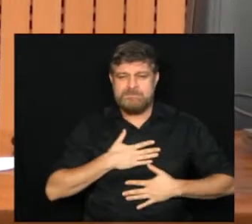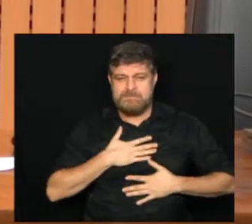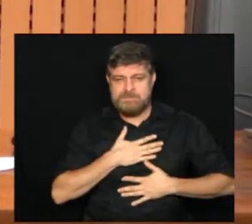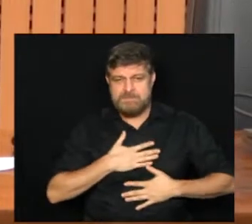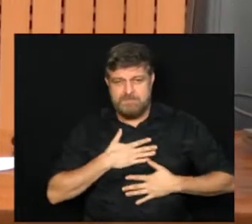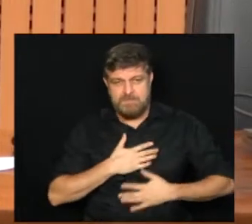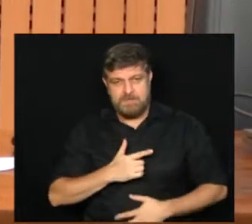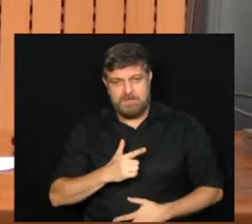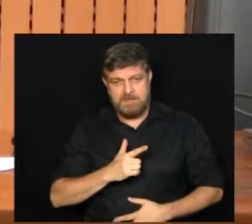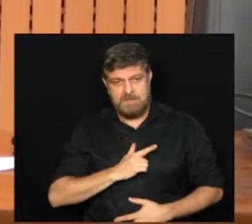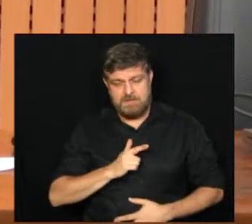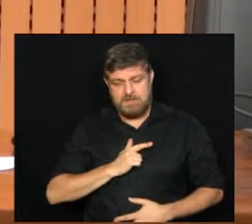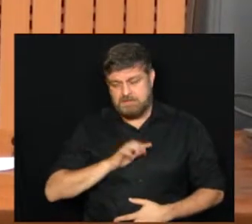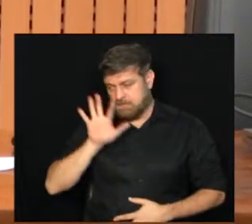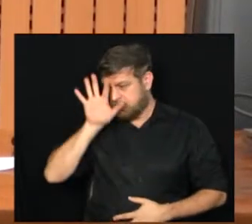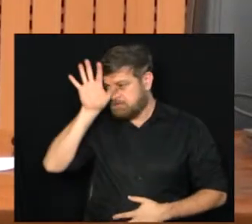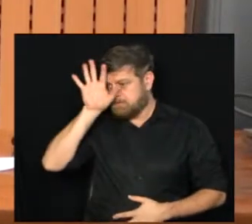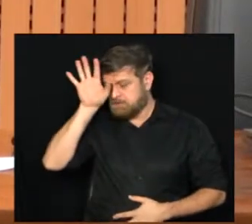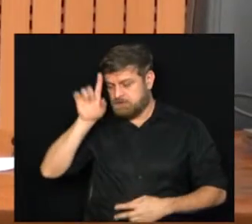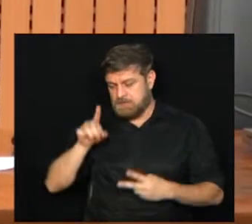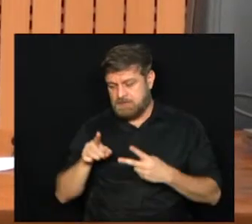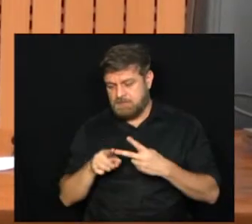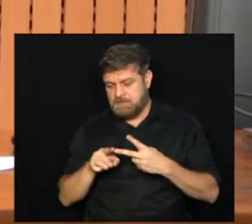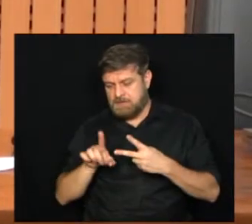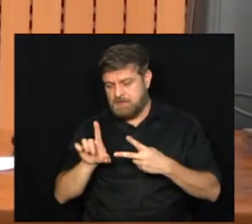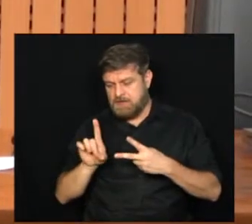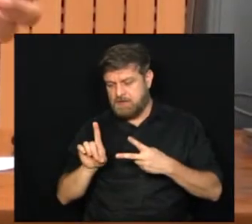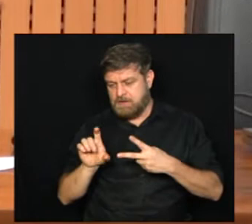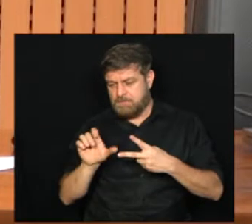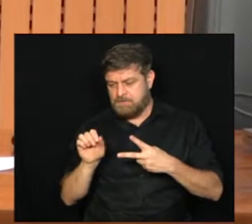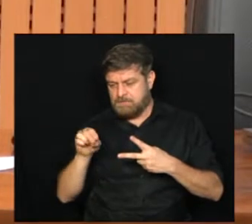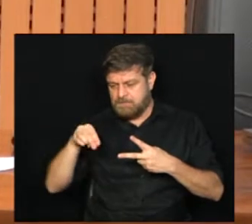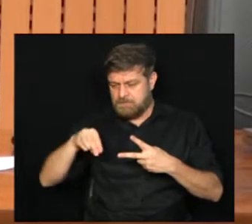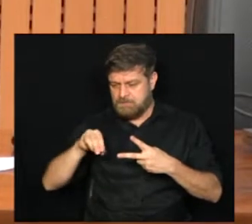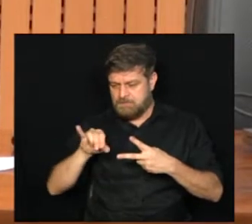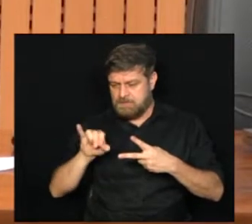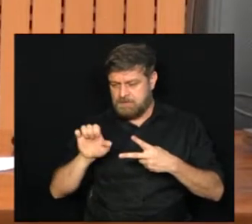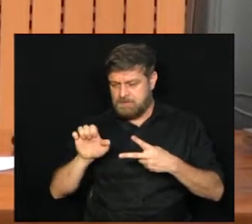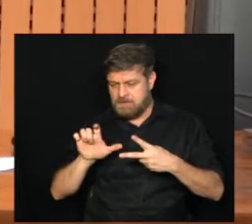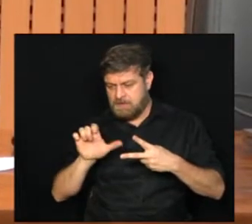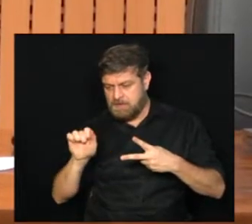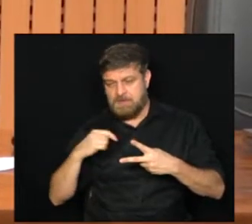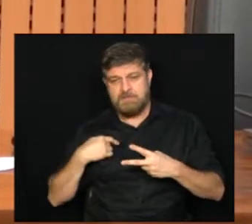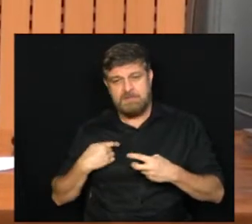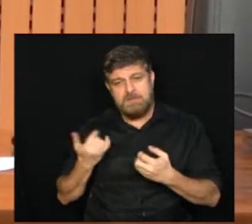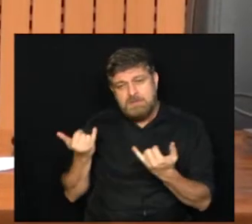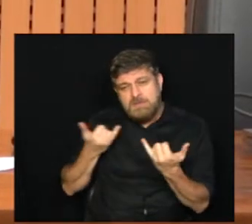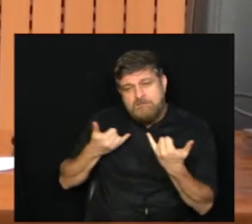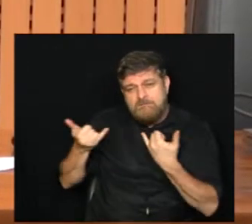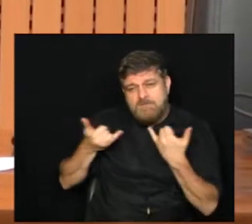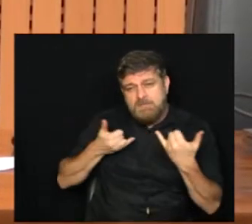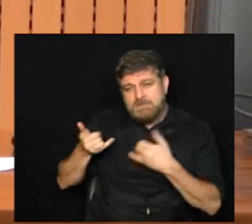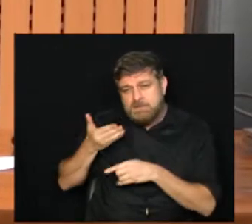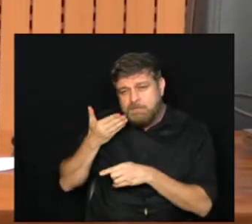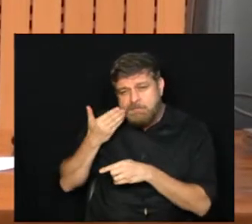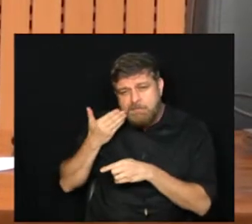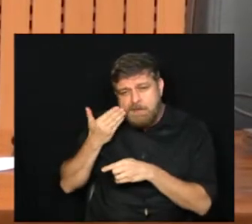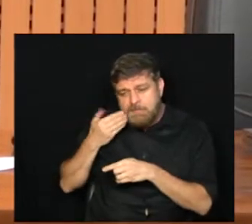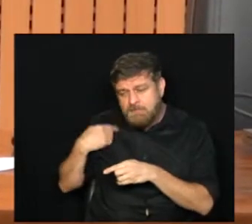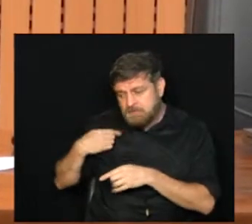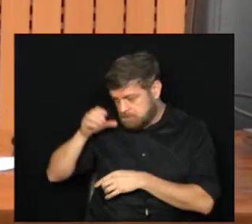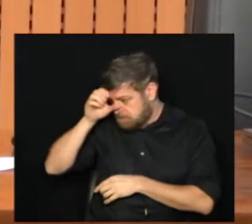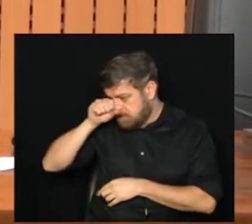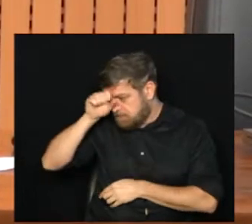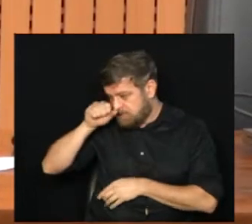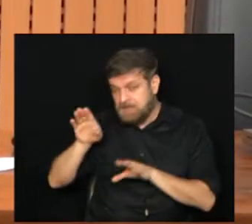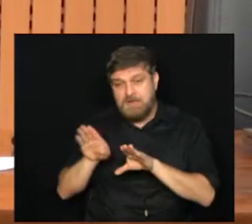receber o Tiago, a Daniela e os demais componentes da comissão para nos passar essas informações, assim como também os